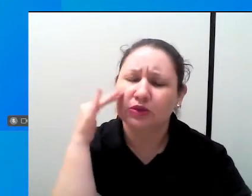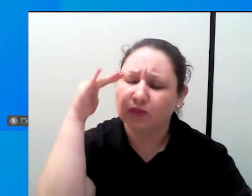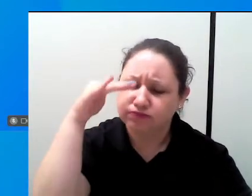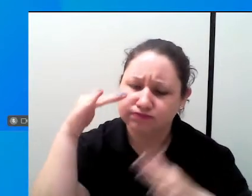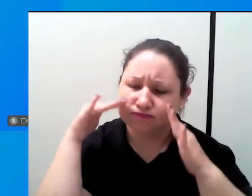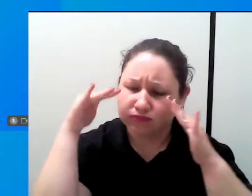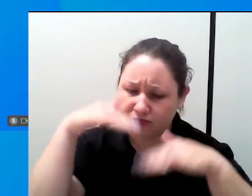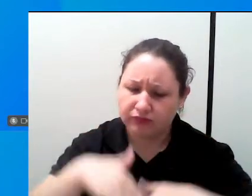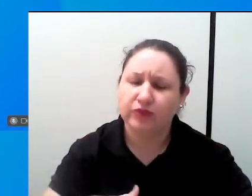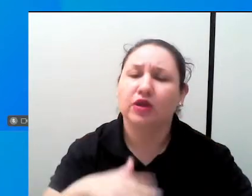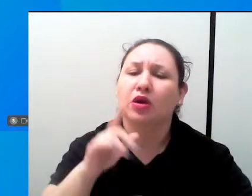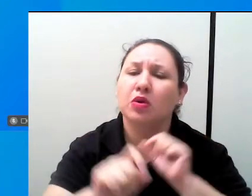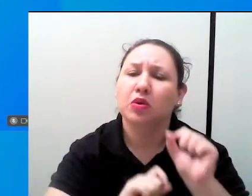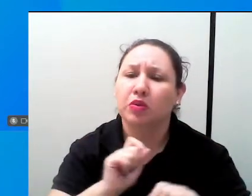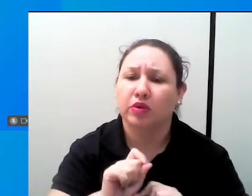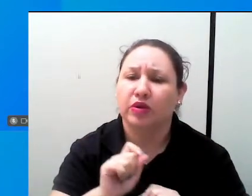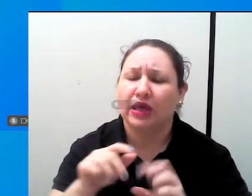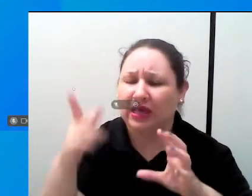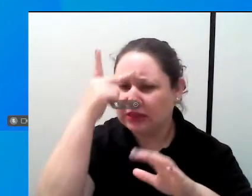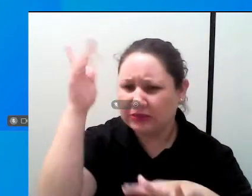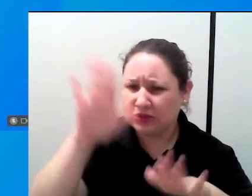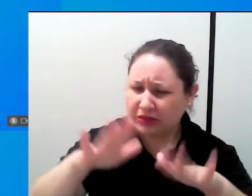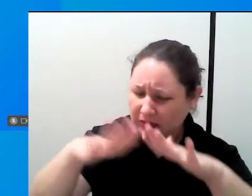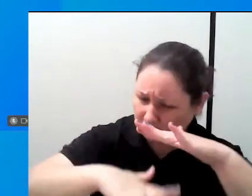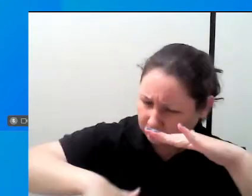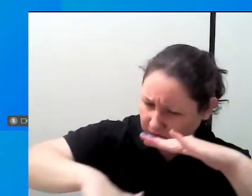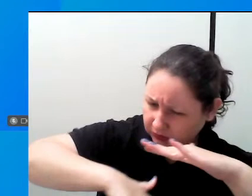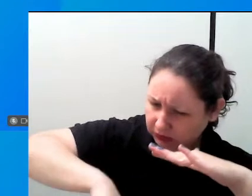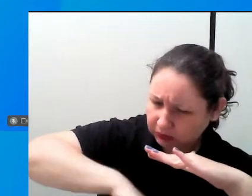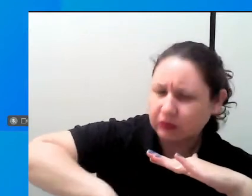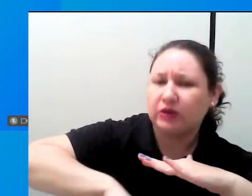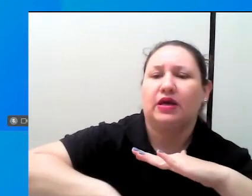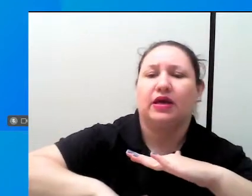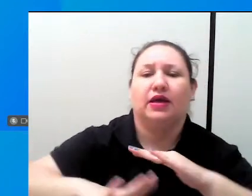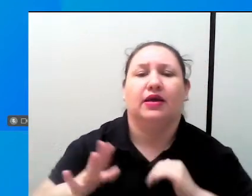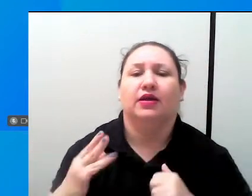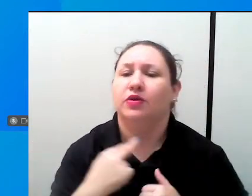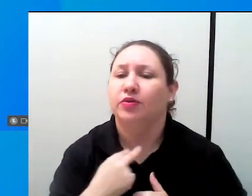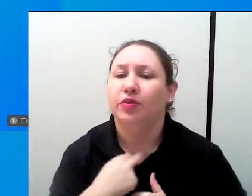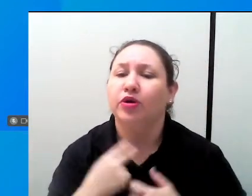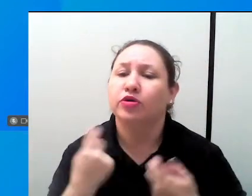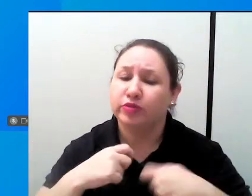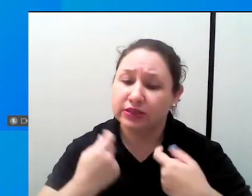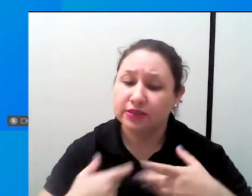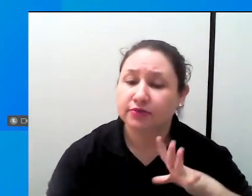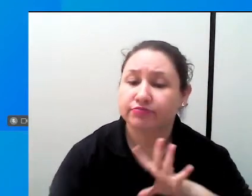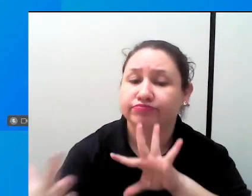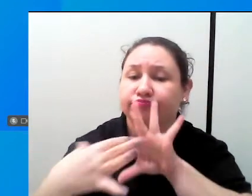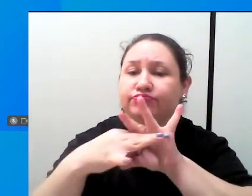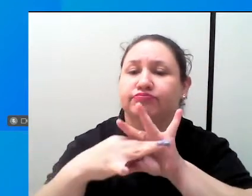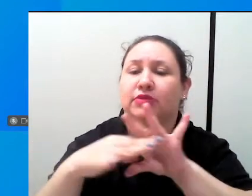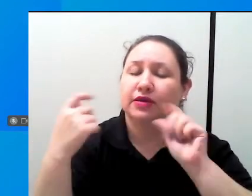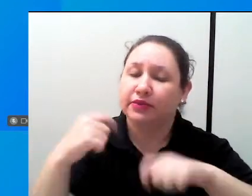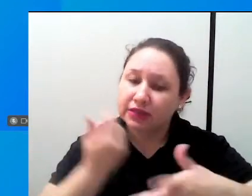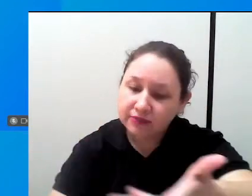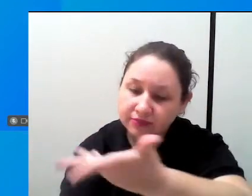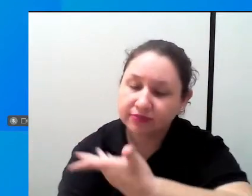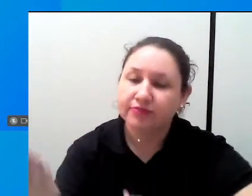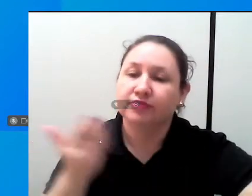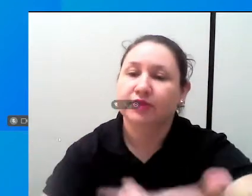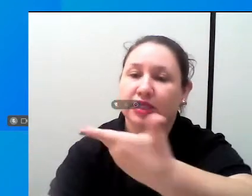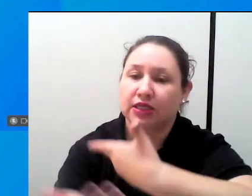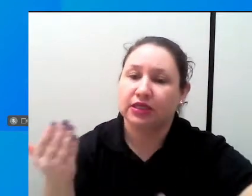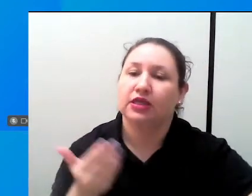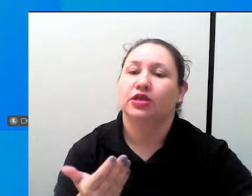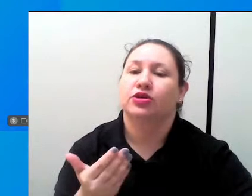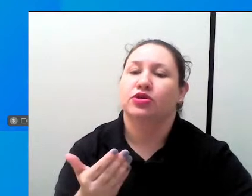essa interação dialógica contínua com a sociedade, né? De forma intencional,